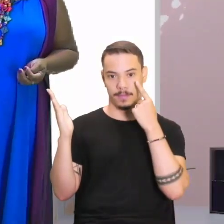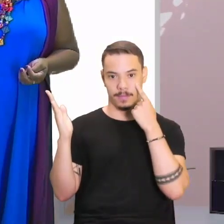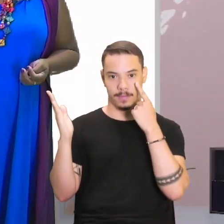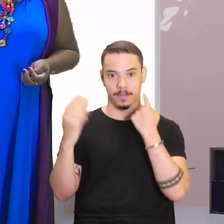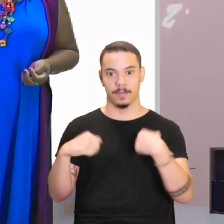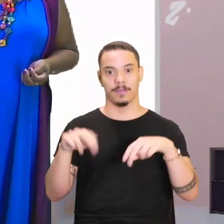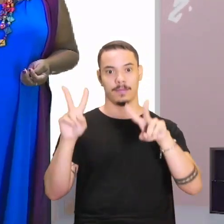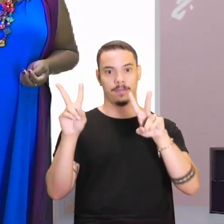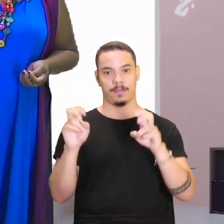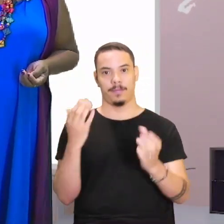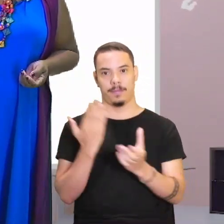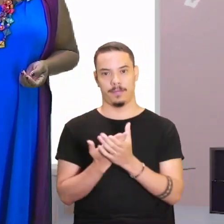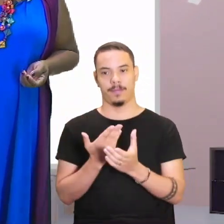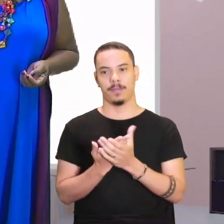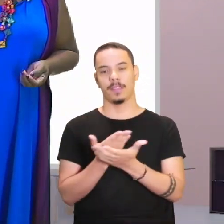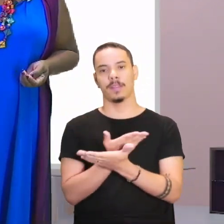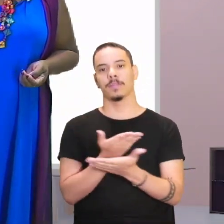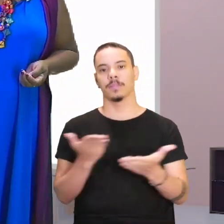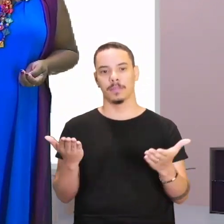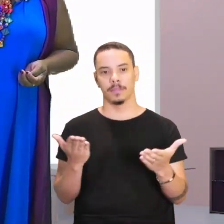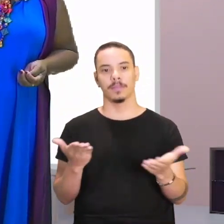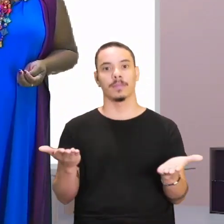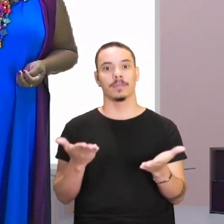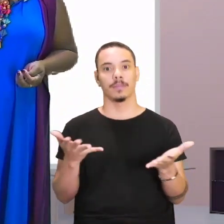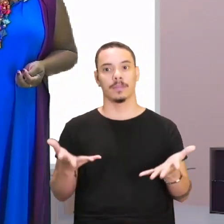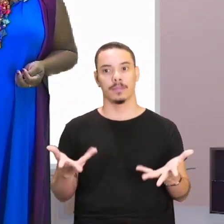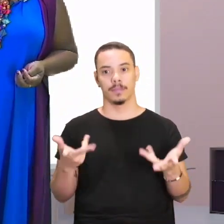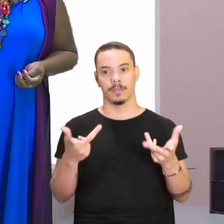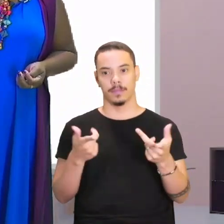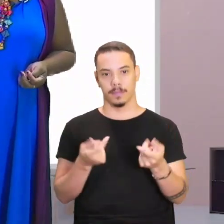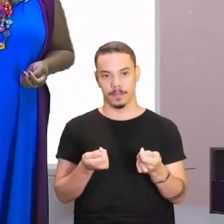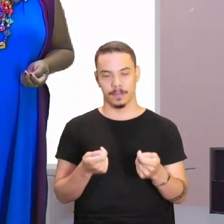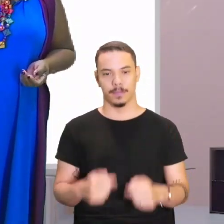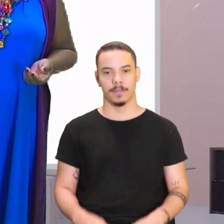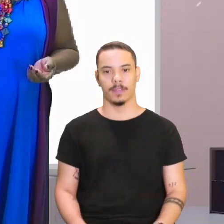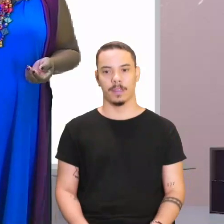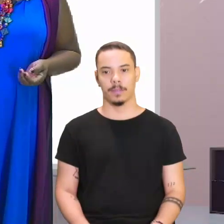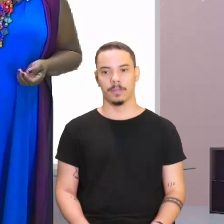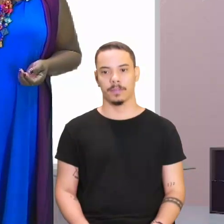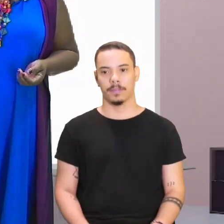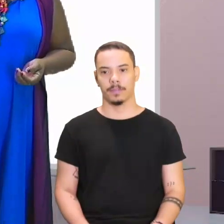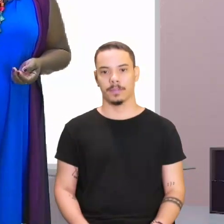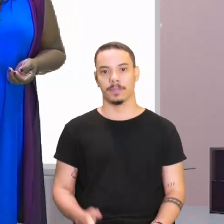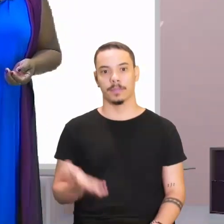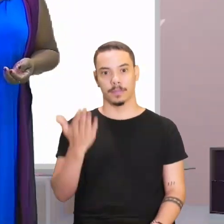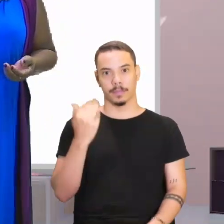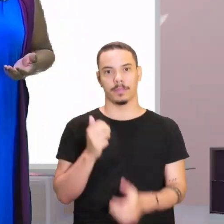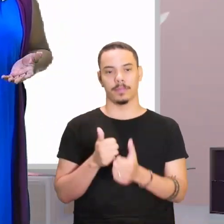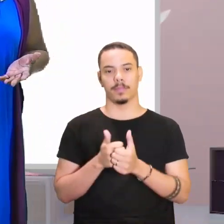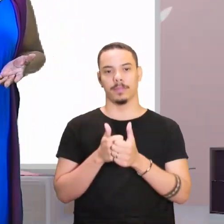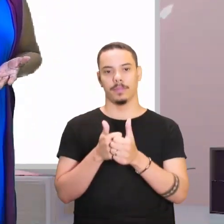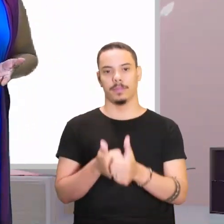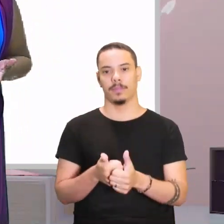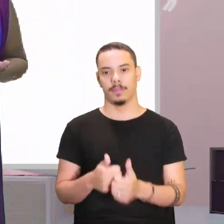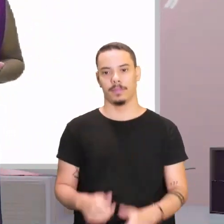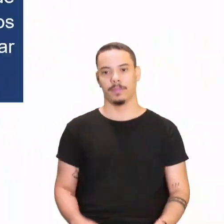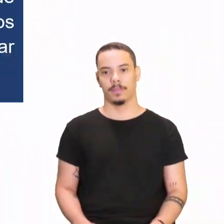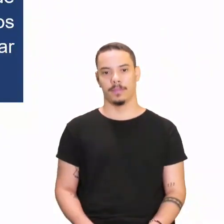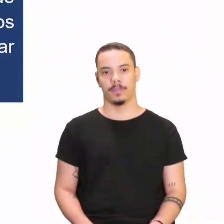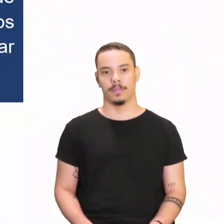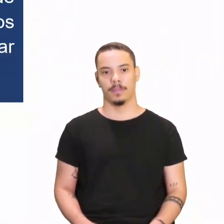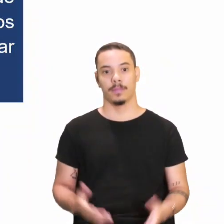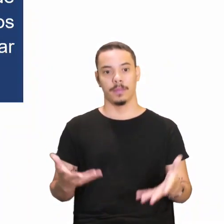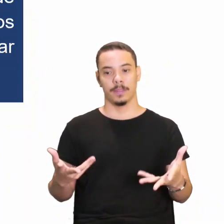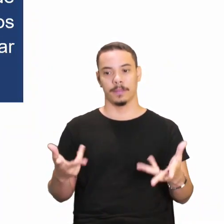a temática da aula para você. E vamos chamar a habilidade. Amadinha, chama a habilidade para o nosso aluno acompanhar vamos também. Lá, olha só, que legal. Nossa habilidade,